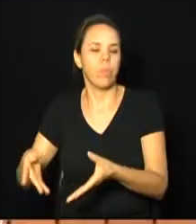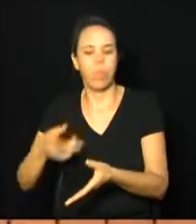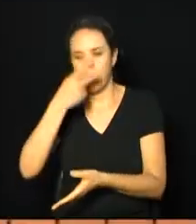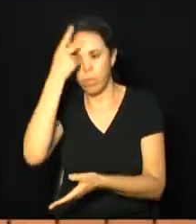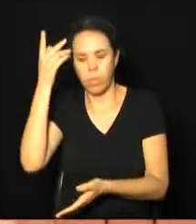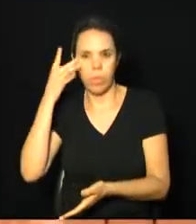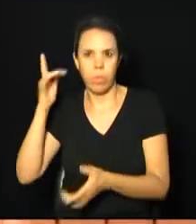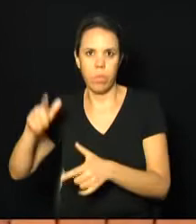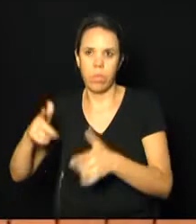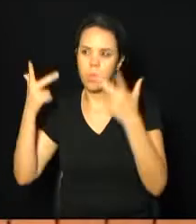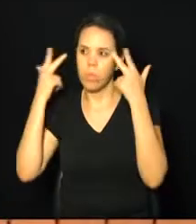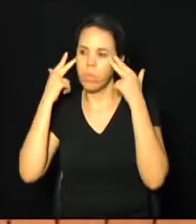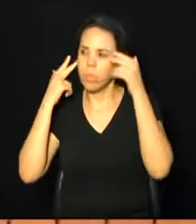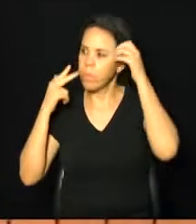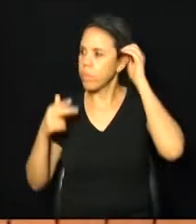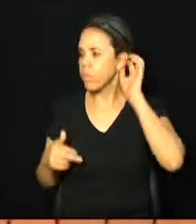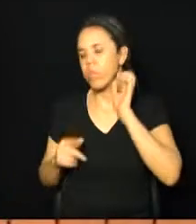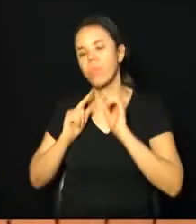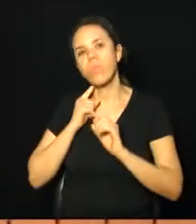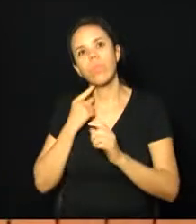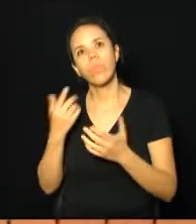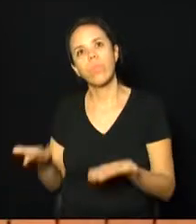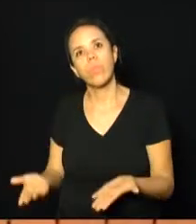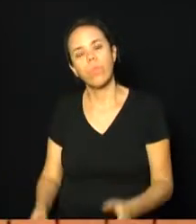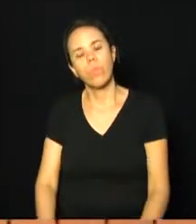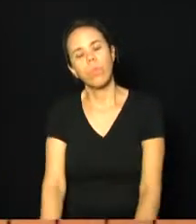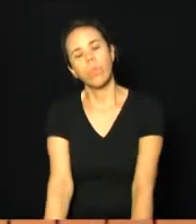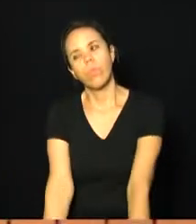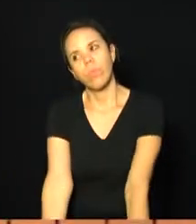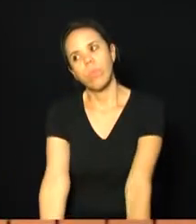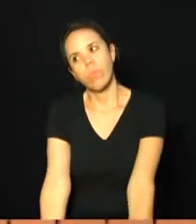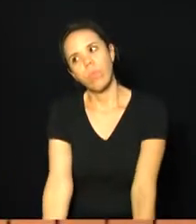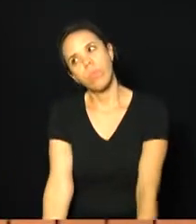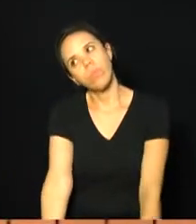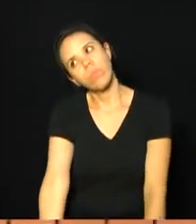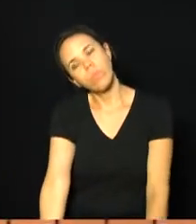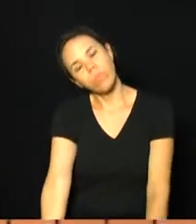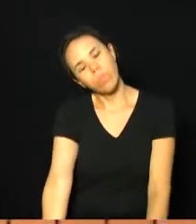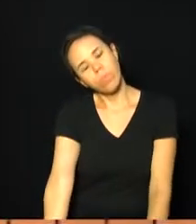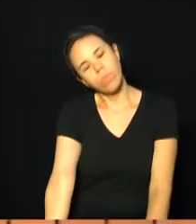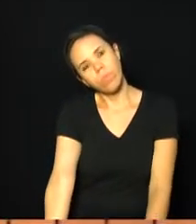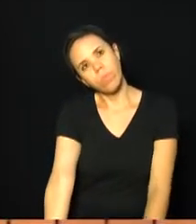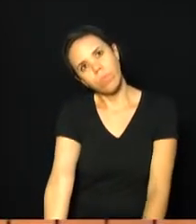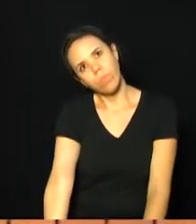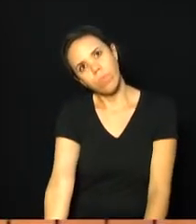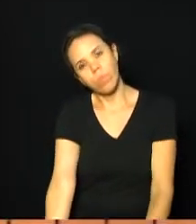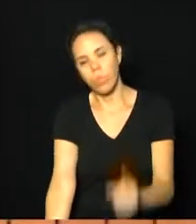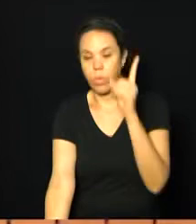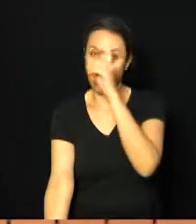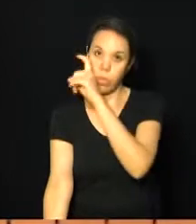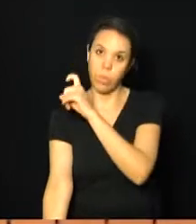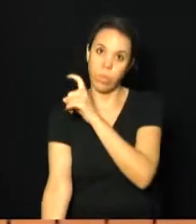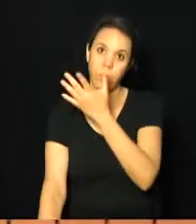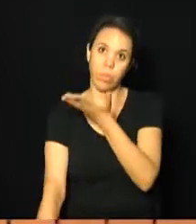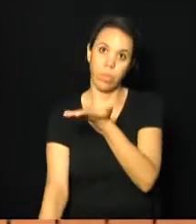acham que é natural, que ali é para normal, isso, pôr aquilo ali. É uma situação difícil.